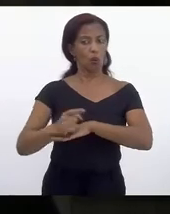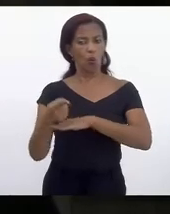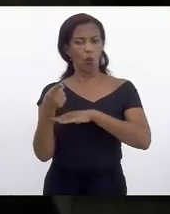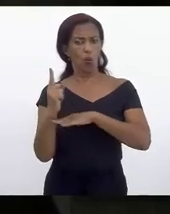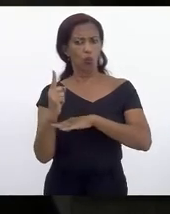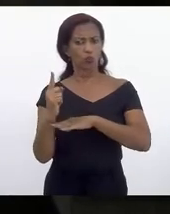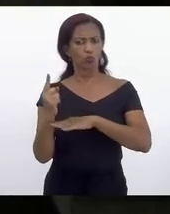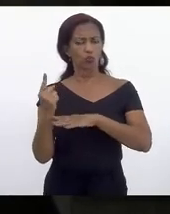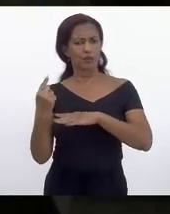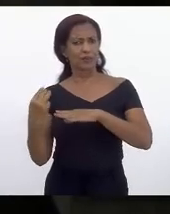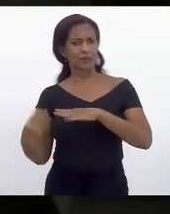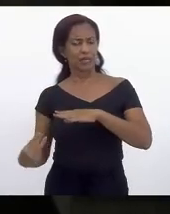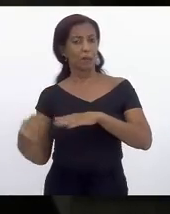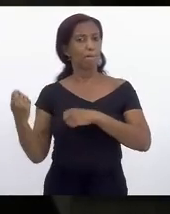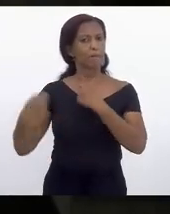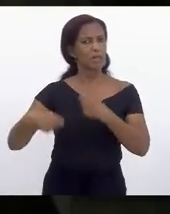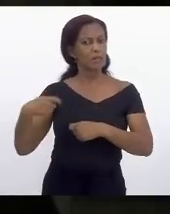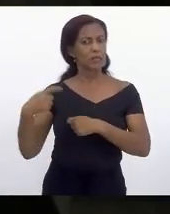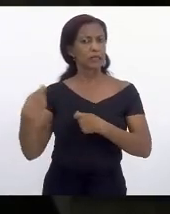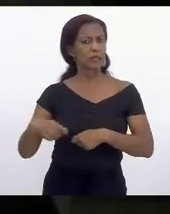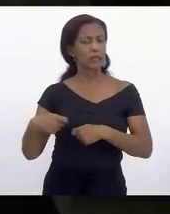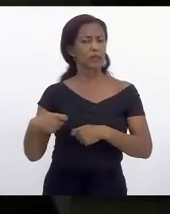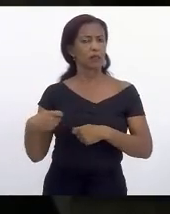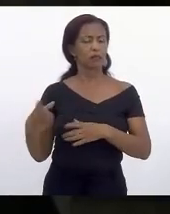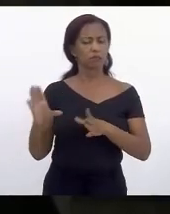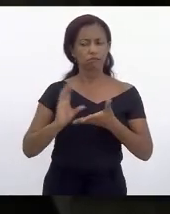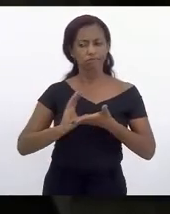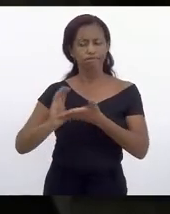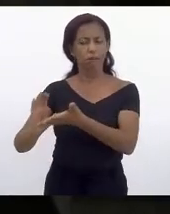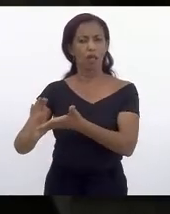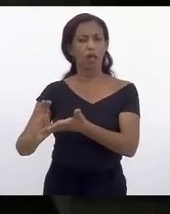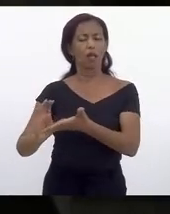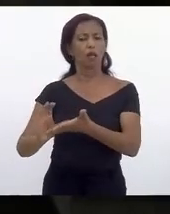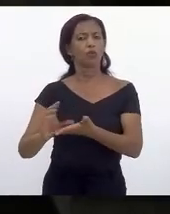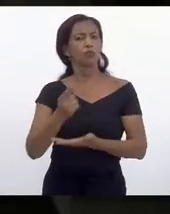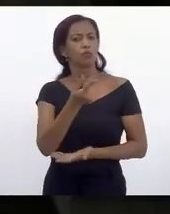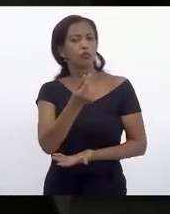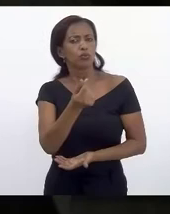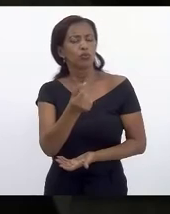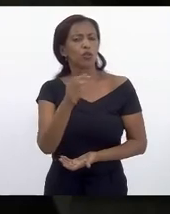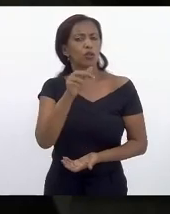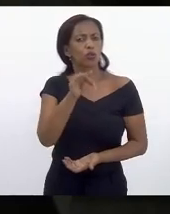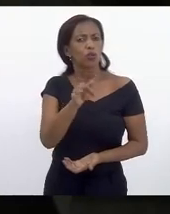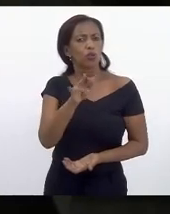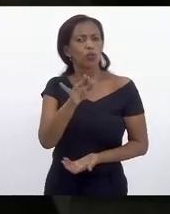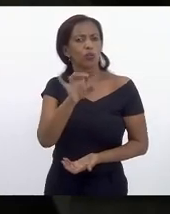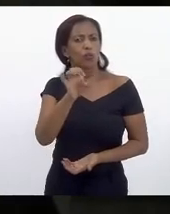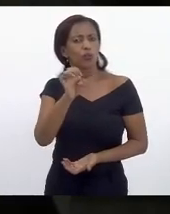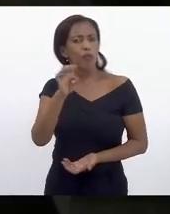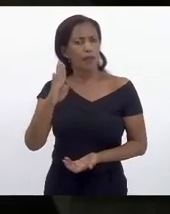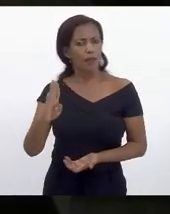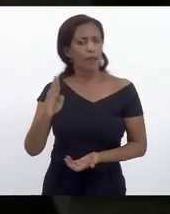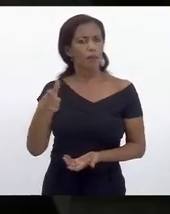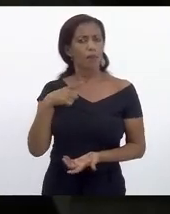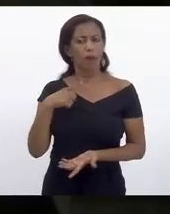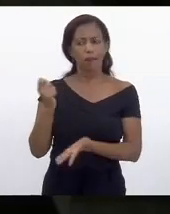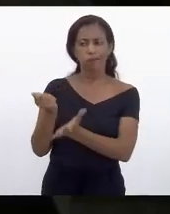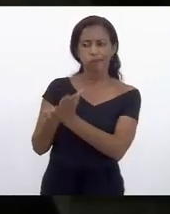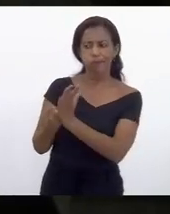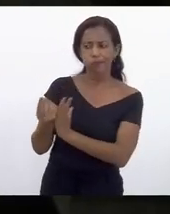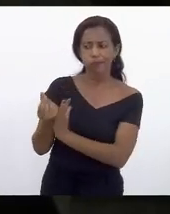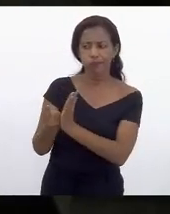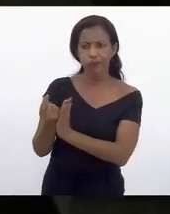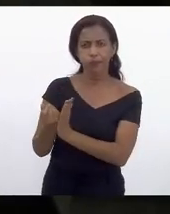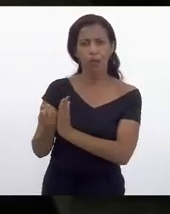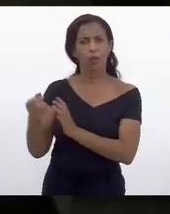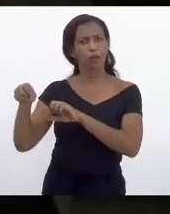terço, dependem fundamentalmente das receitas do Fundeb para compor os seus respectivos orçamentos da área